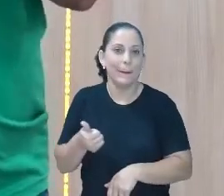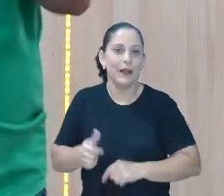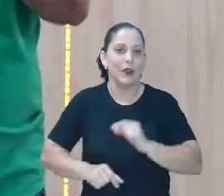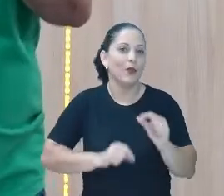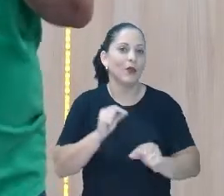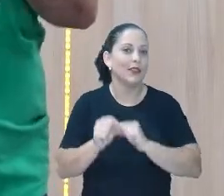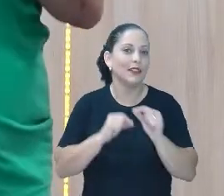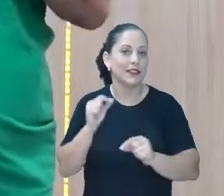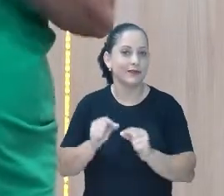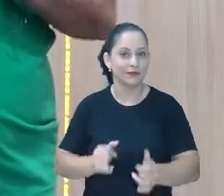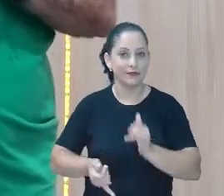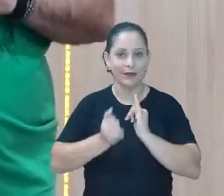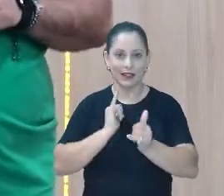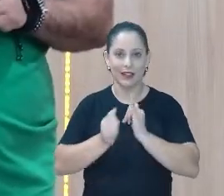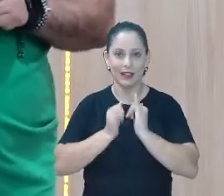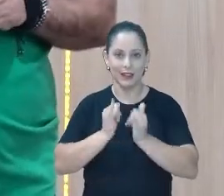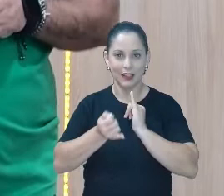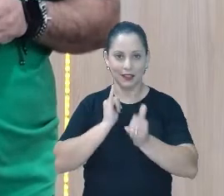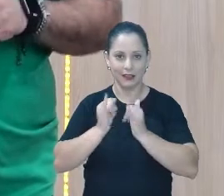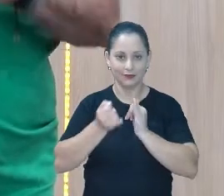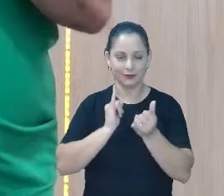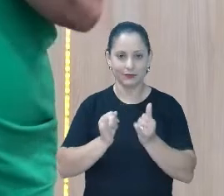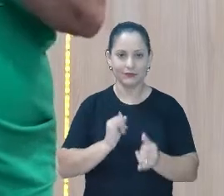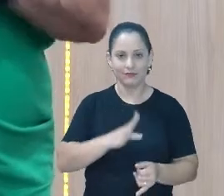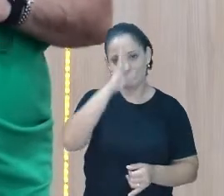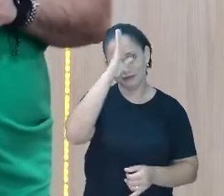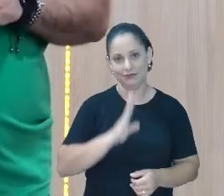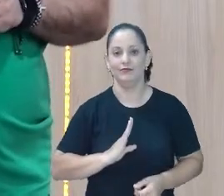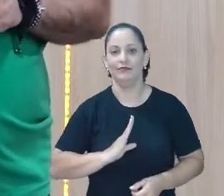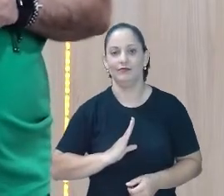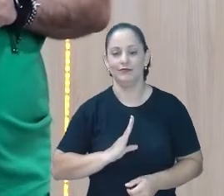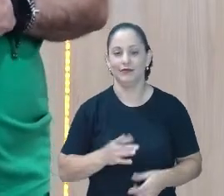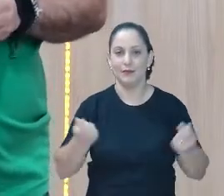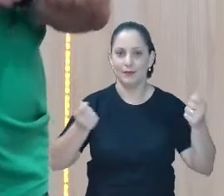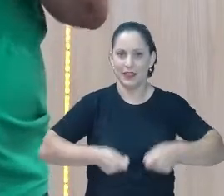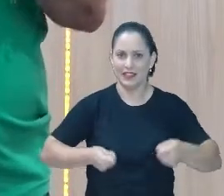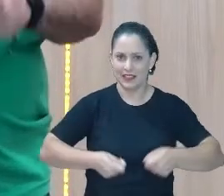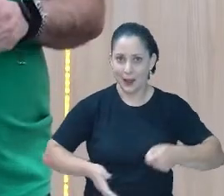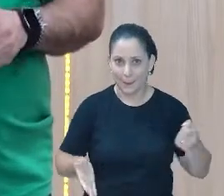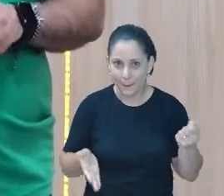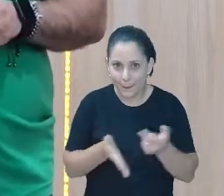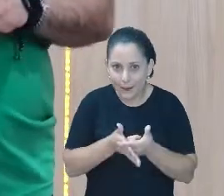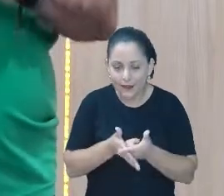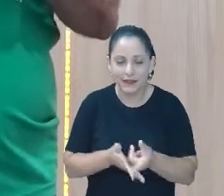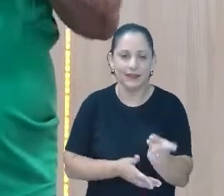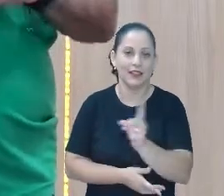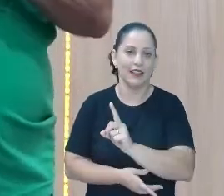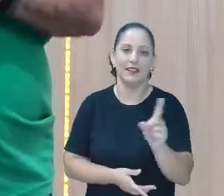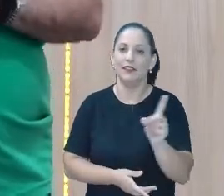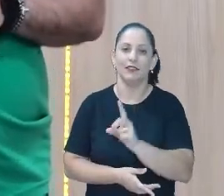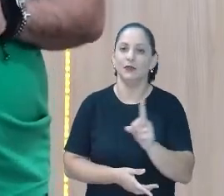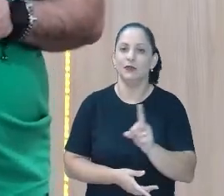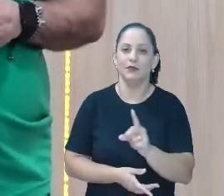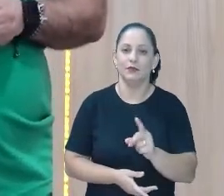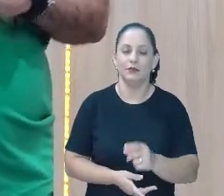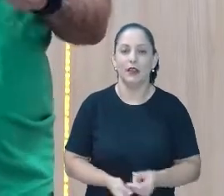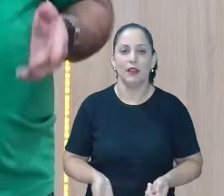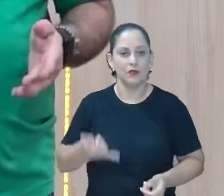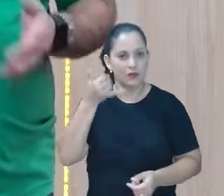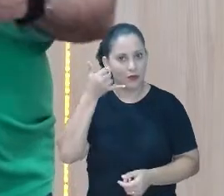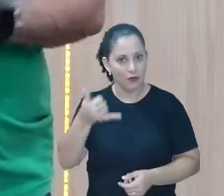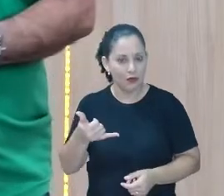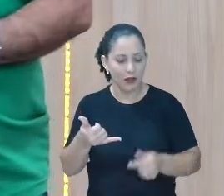a internet, né, financiada para você. Você não vai precisar usar do plano de dados da